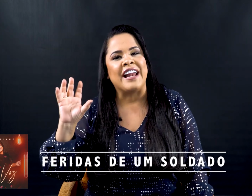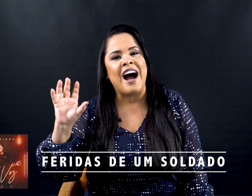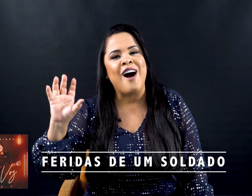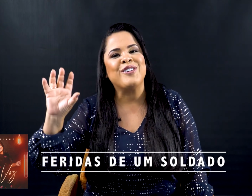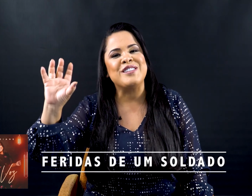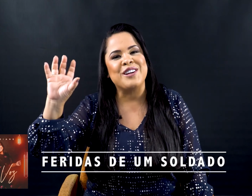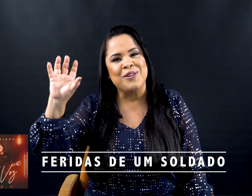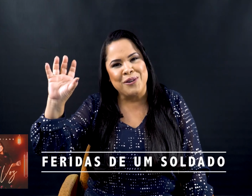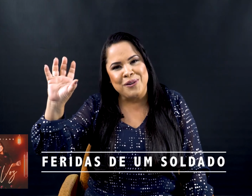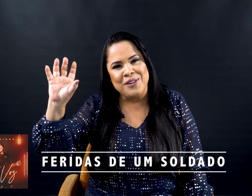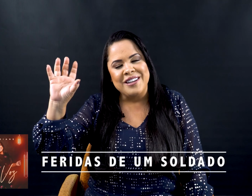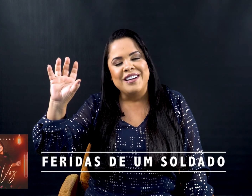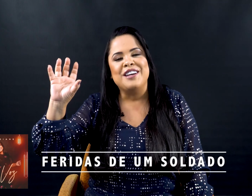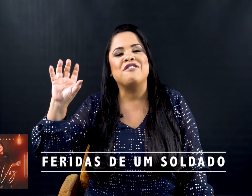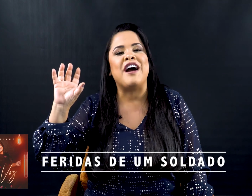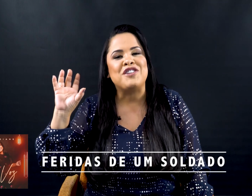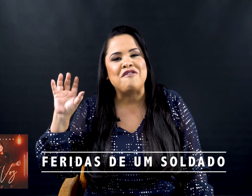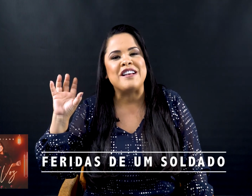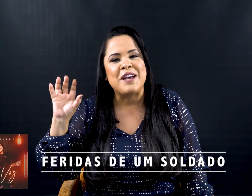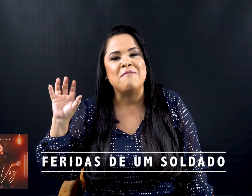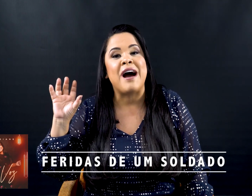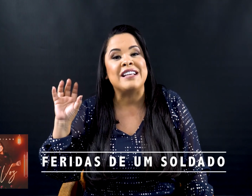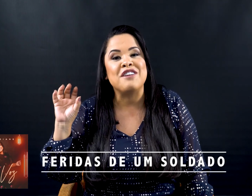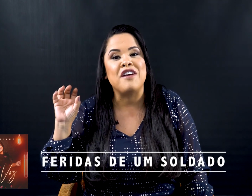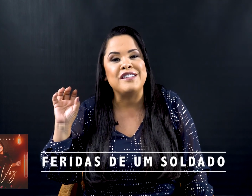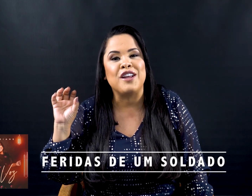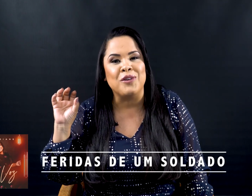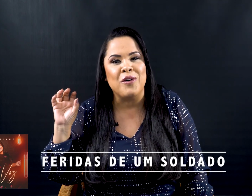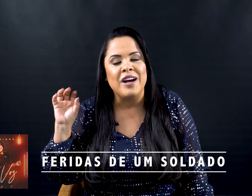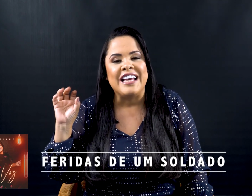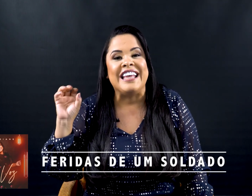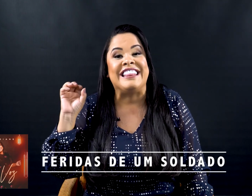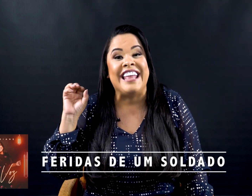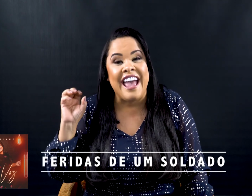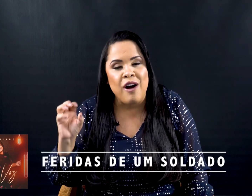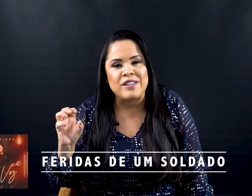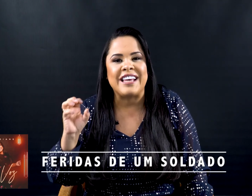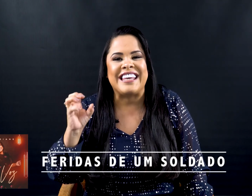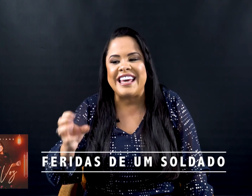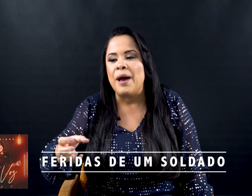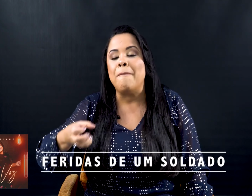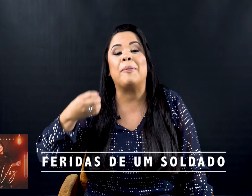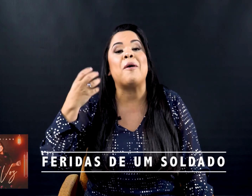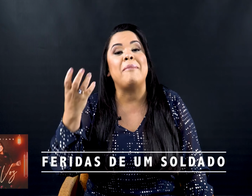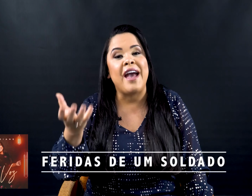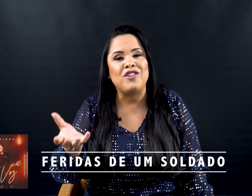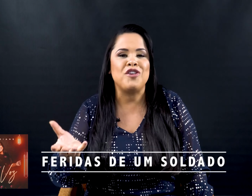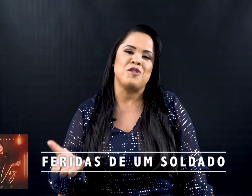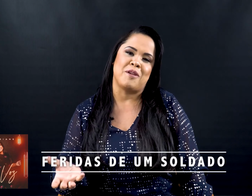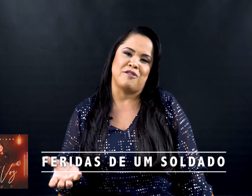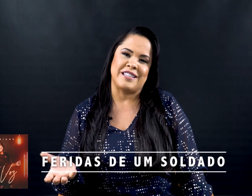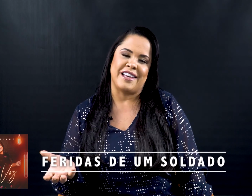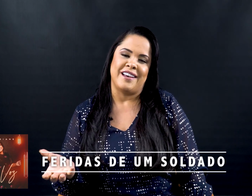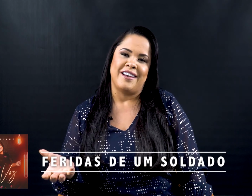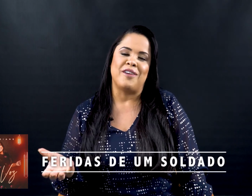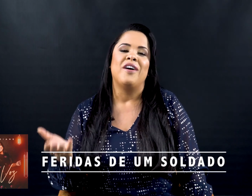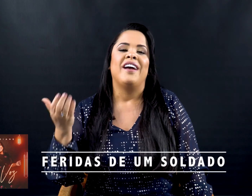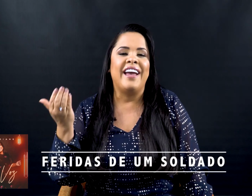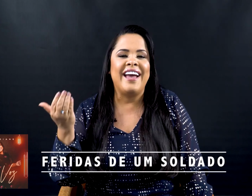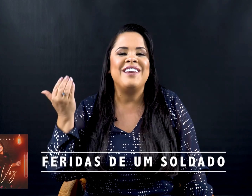num lugar alto e seguro e vai te fazer mais que vencedor. E Deus é que promete isso pra